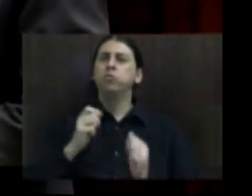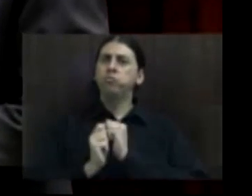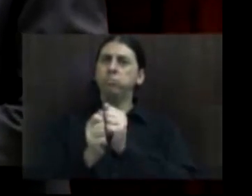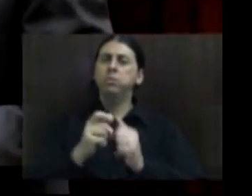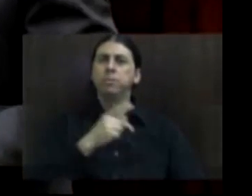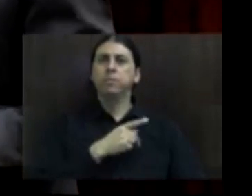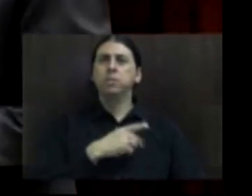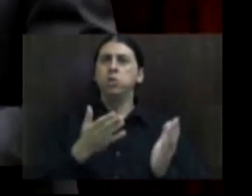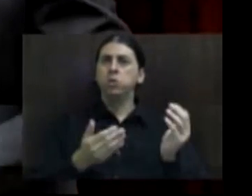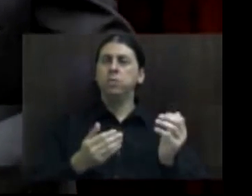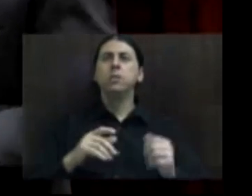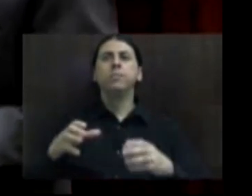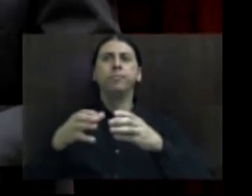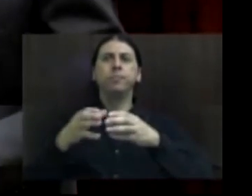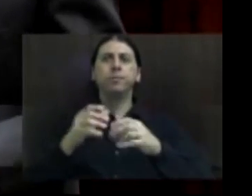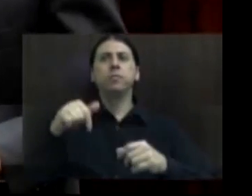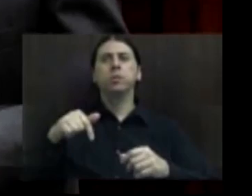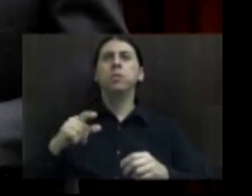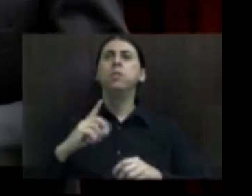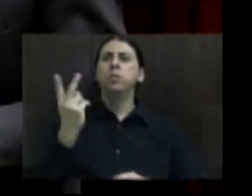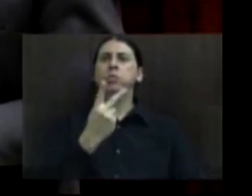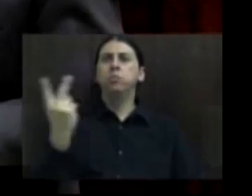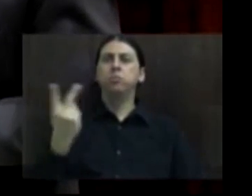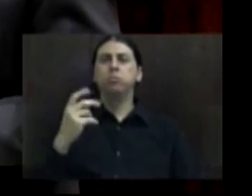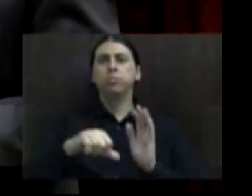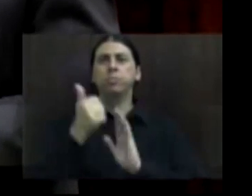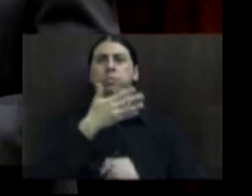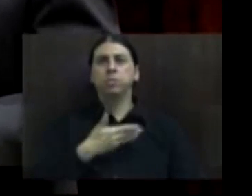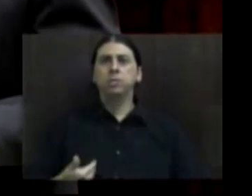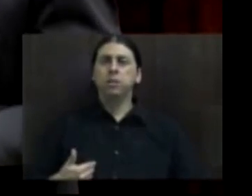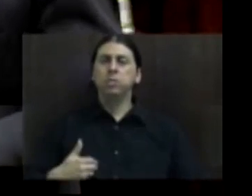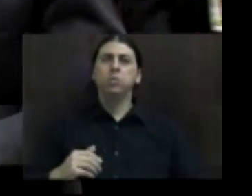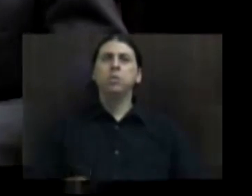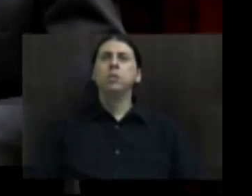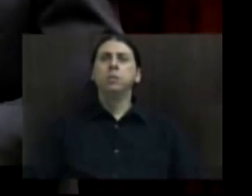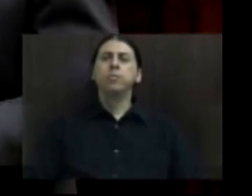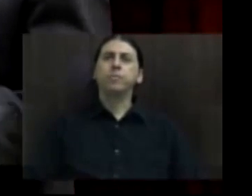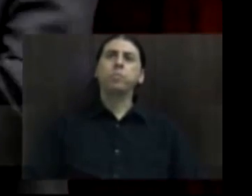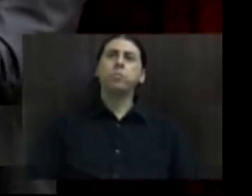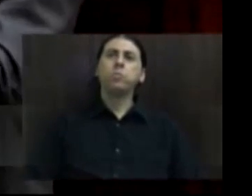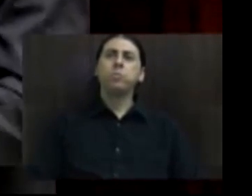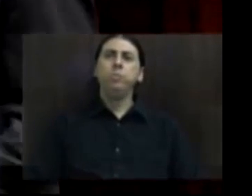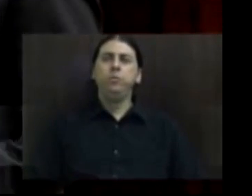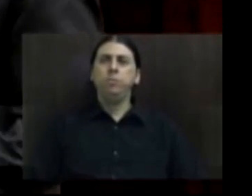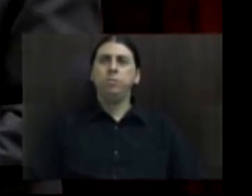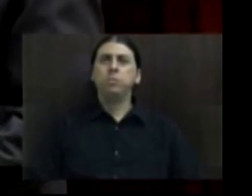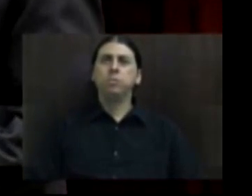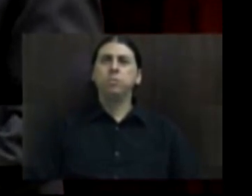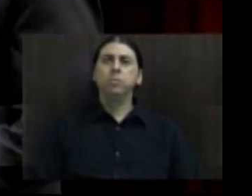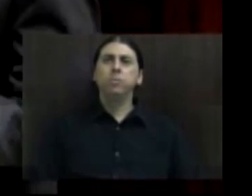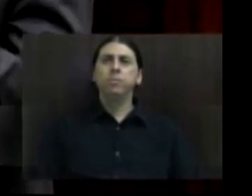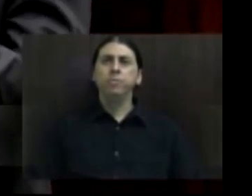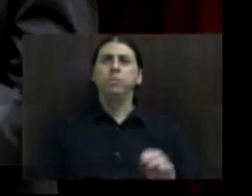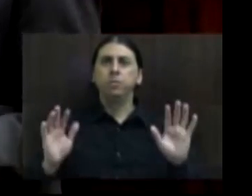membro da bancada jovem dessa casa aqui nós dois deputados de primeiro mandato dos mais jovens aqui da Assembleia Legislativa parabenizando vossa